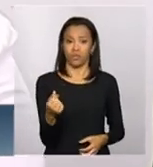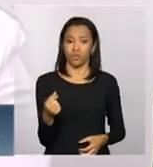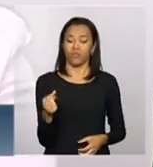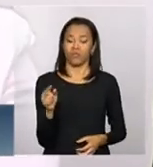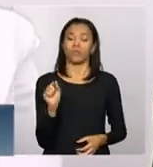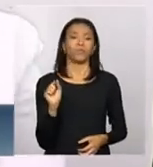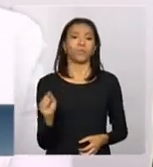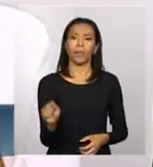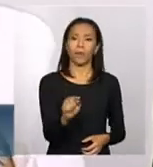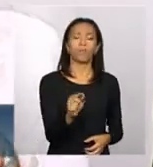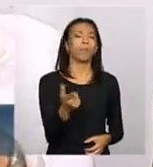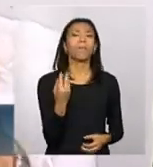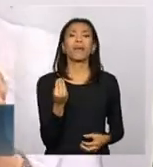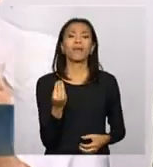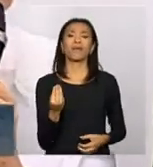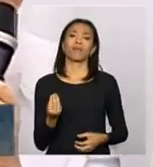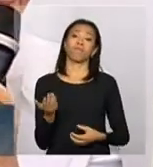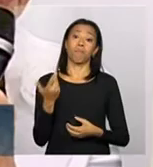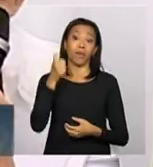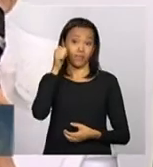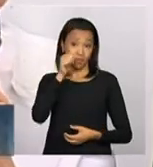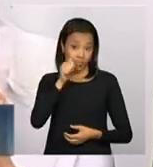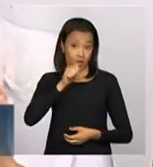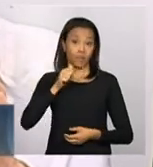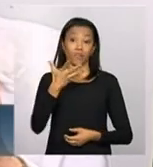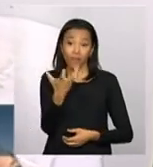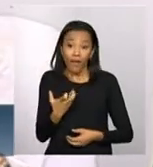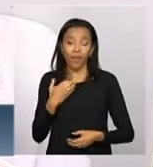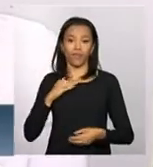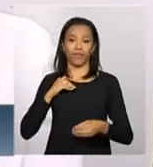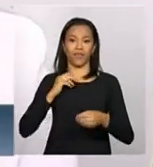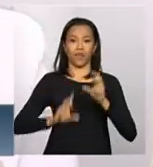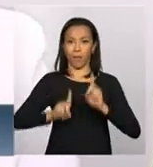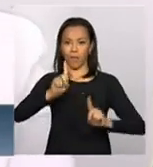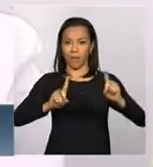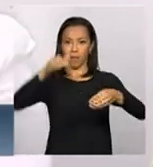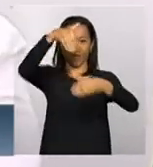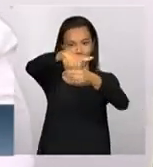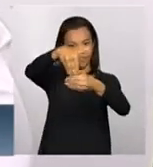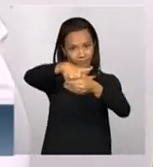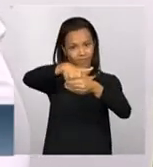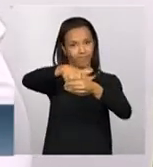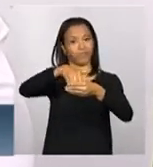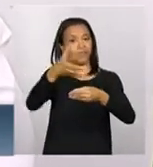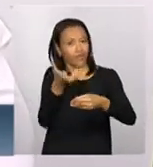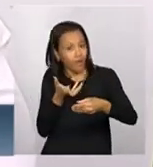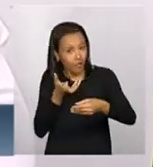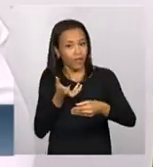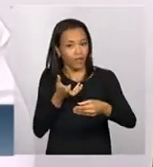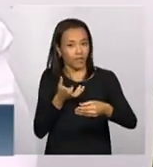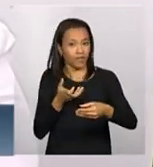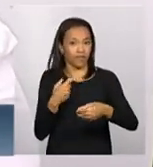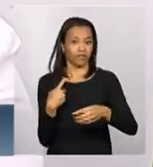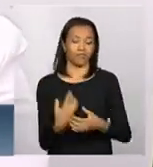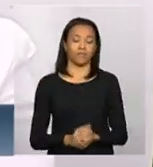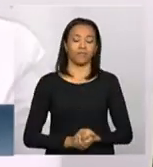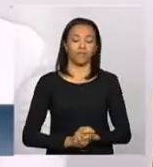financeiros para as candidaturas femininas. Não fazem, elas falarão por